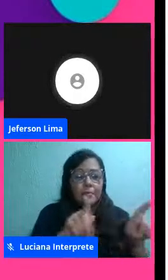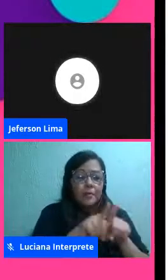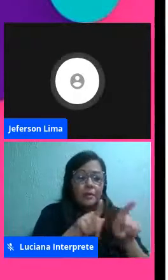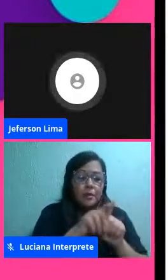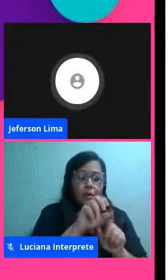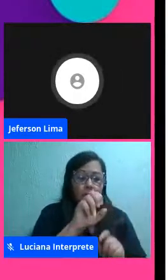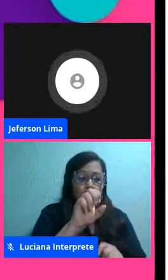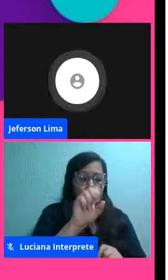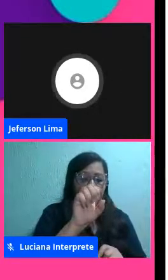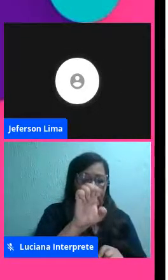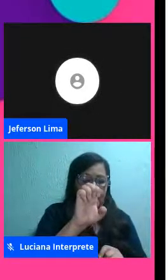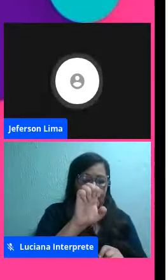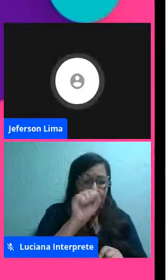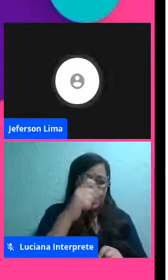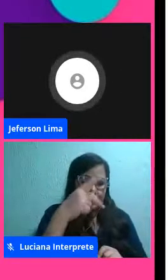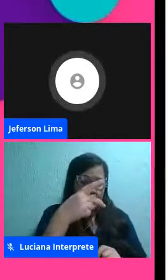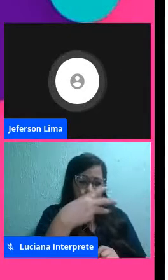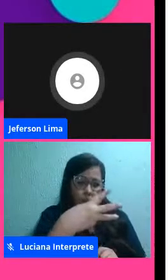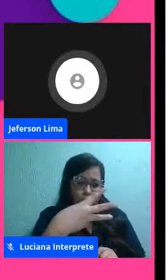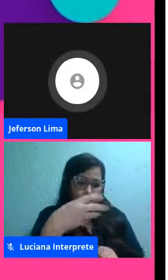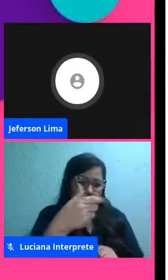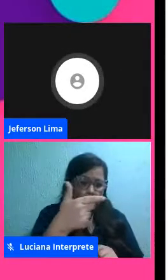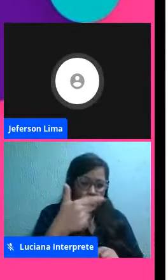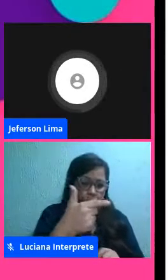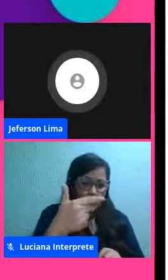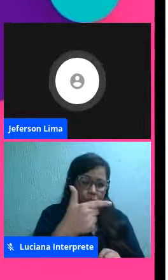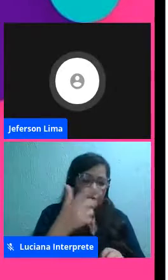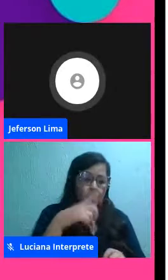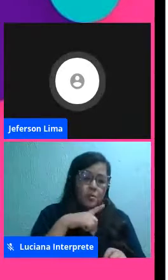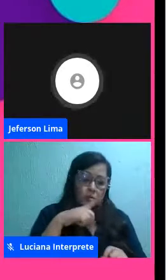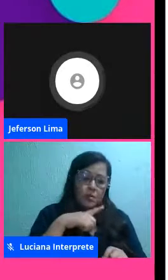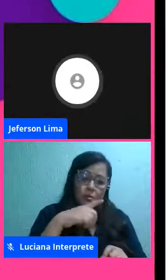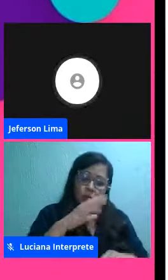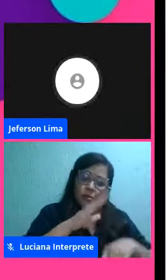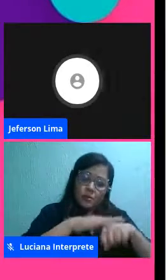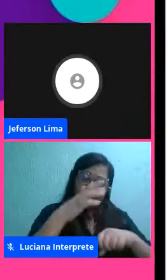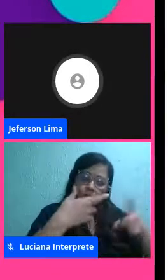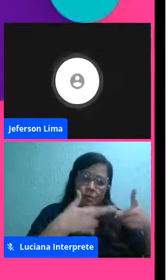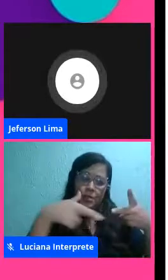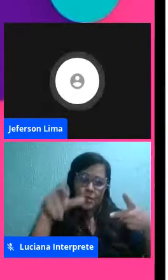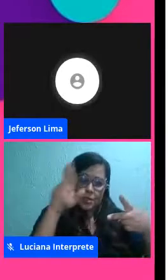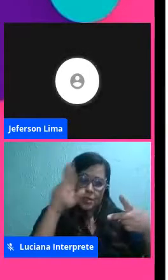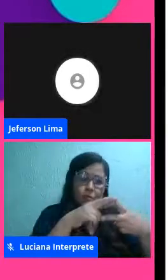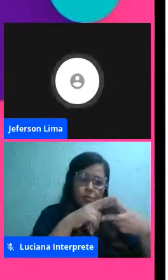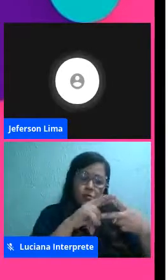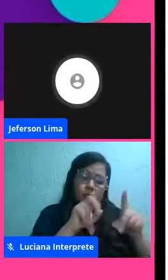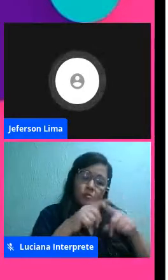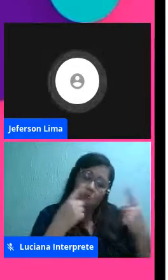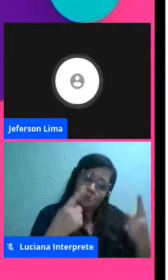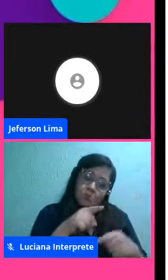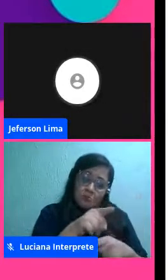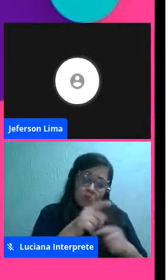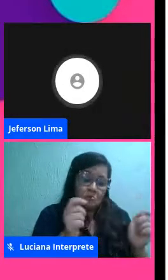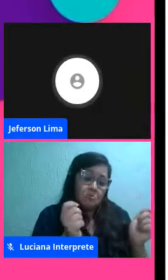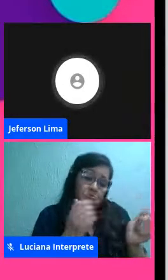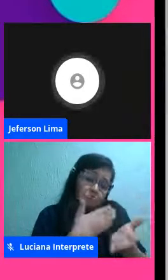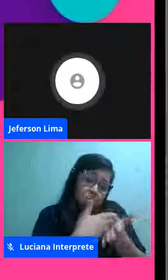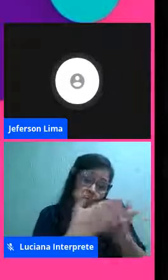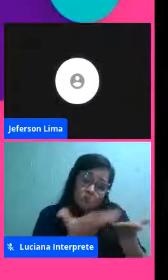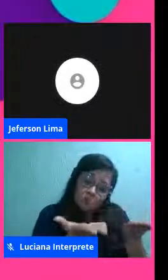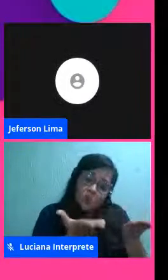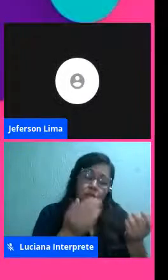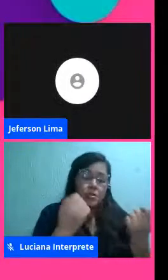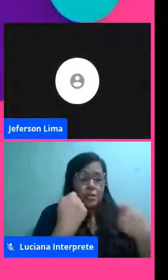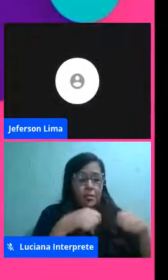aí bem mais estável, eu não recomendo muito o SP266, não. Vocês querem começar? Façam como eu e invistam,